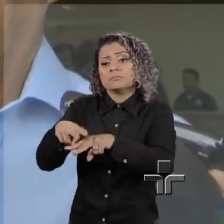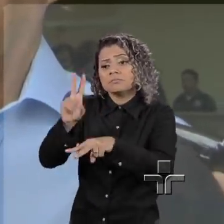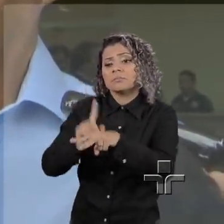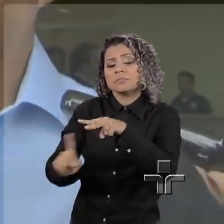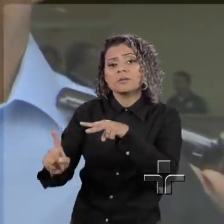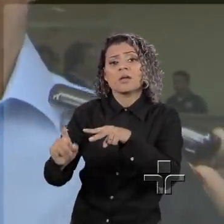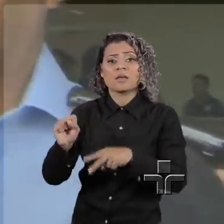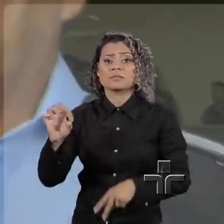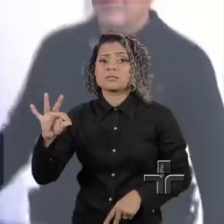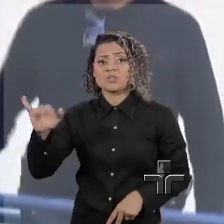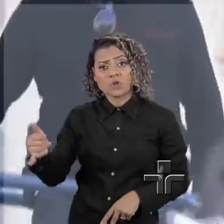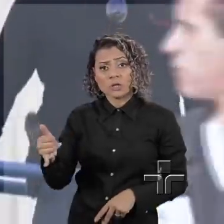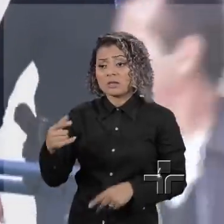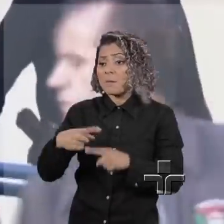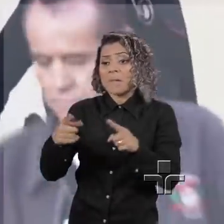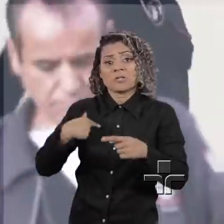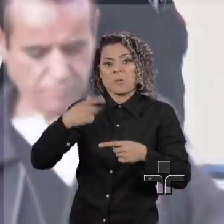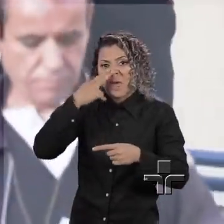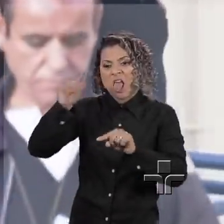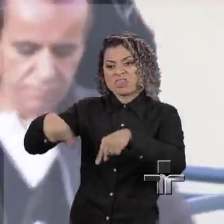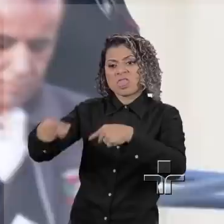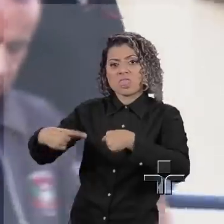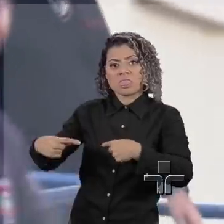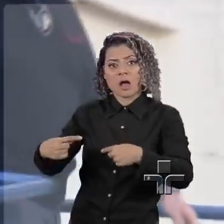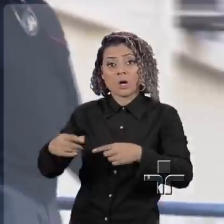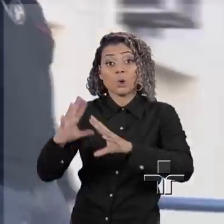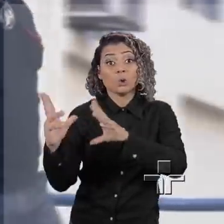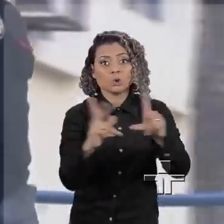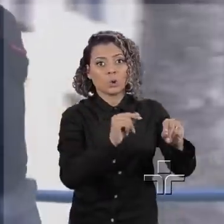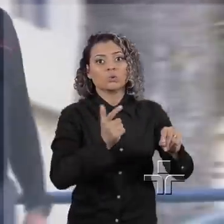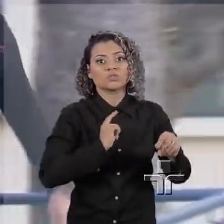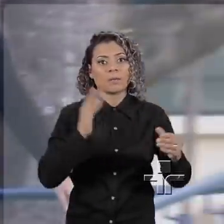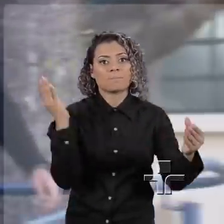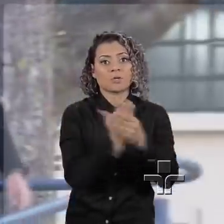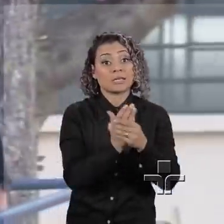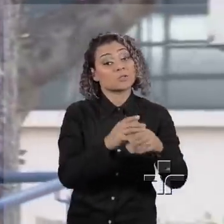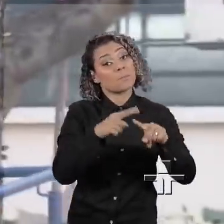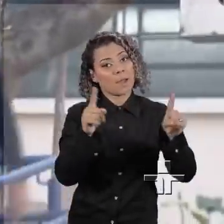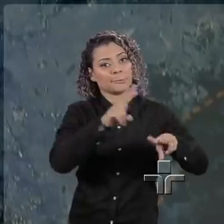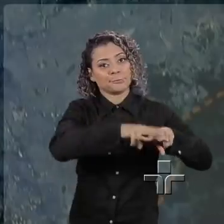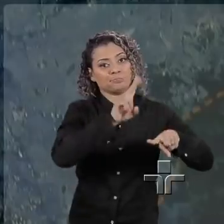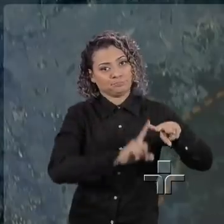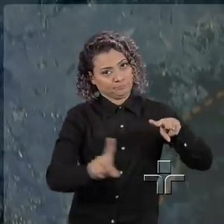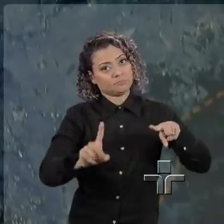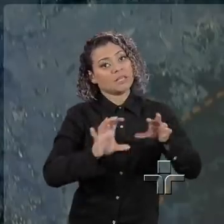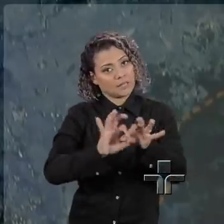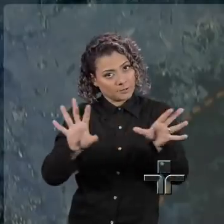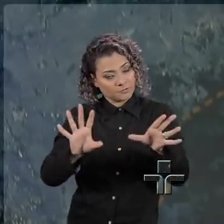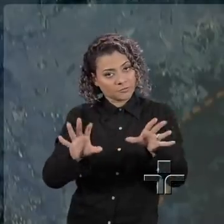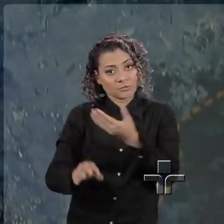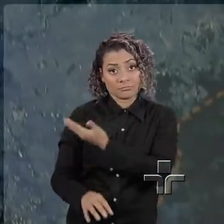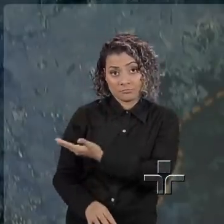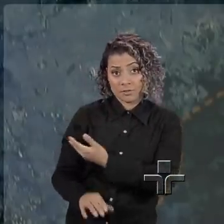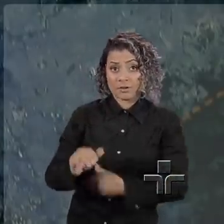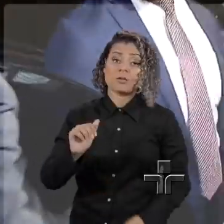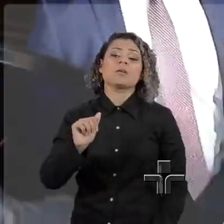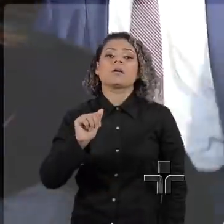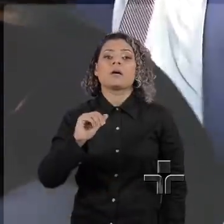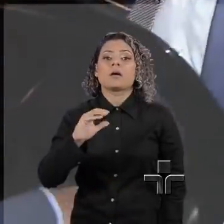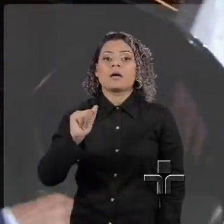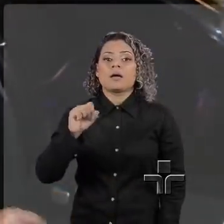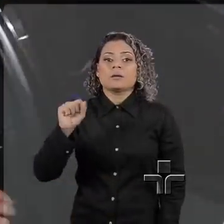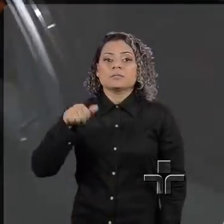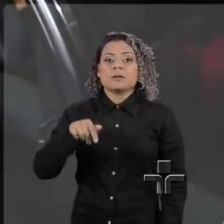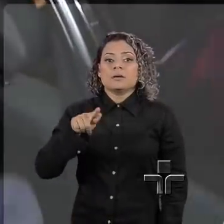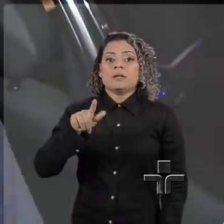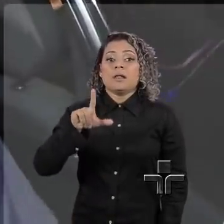que foi vítima de armação. Todos os demais respondem aos inquéritos em liberdade. As defesas de Laurence Casagrande e Paulo